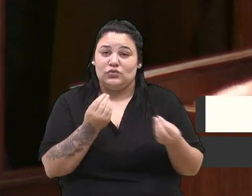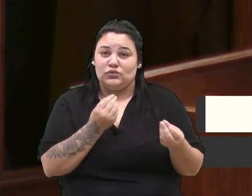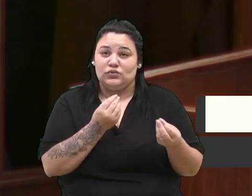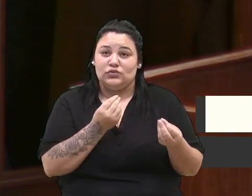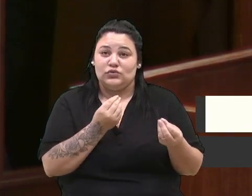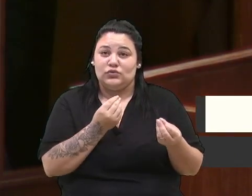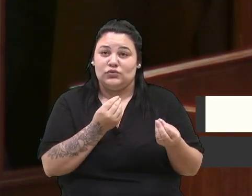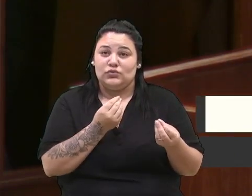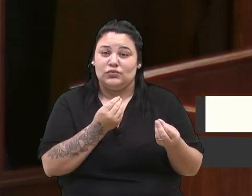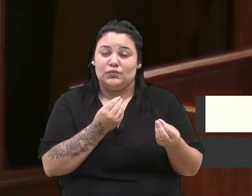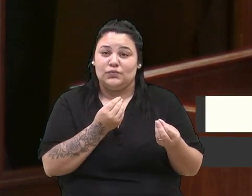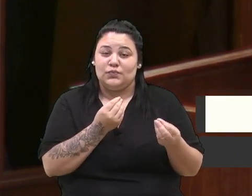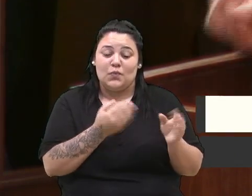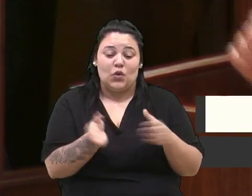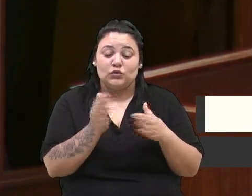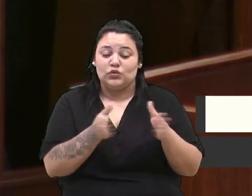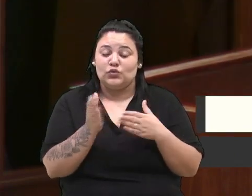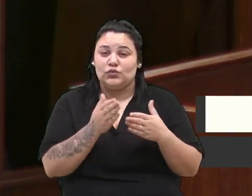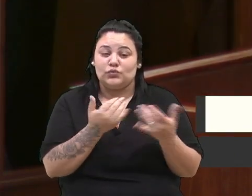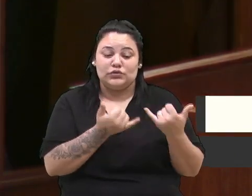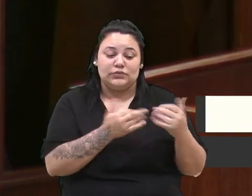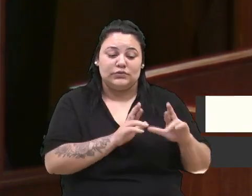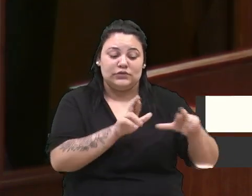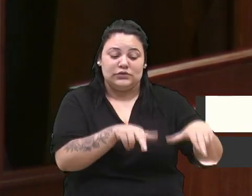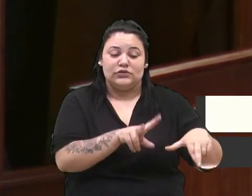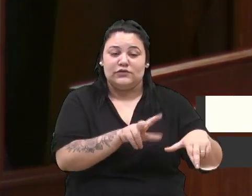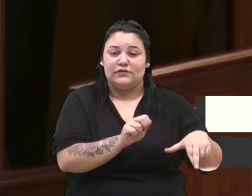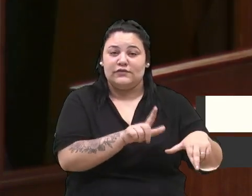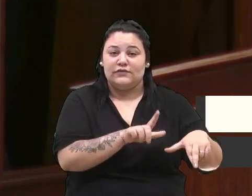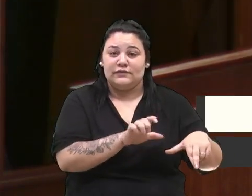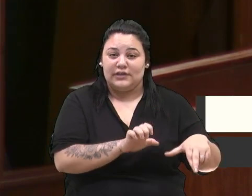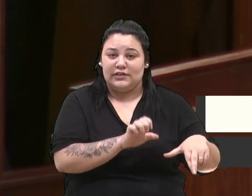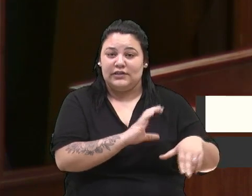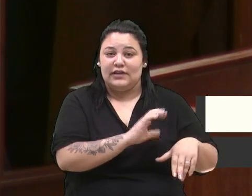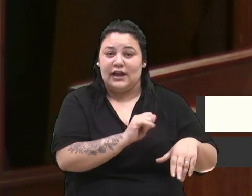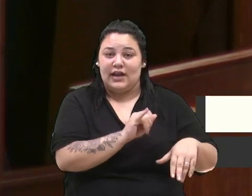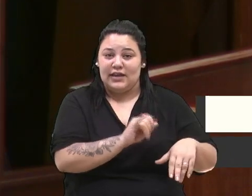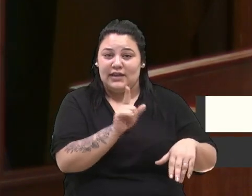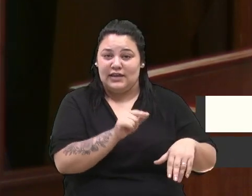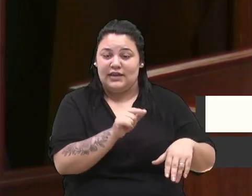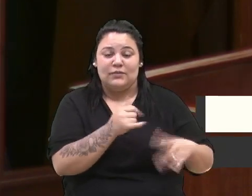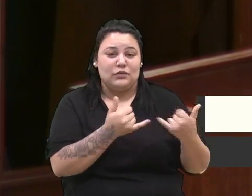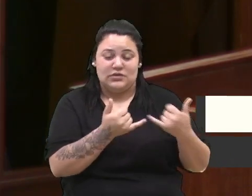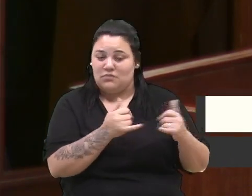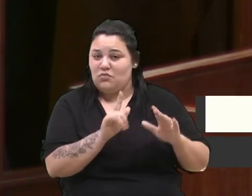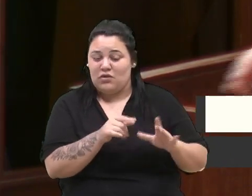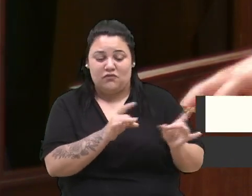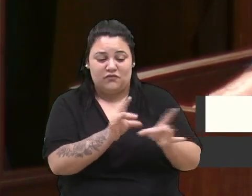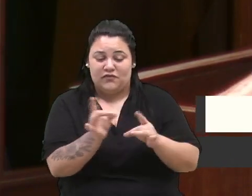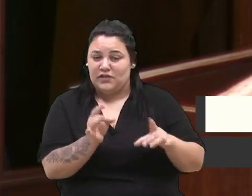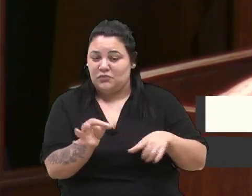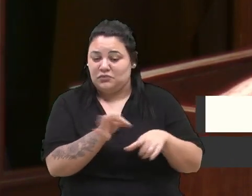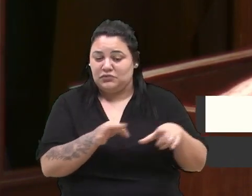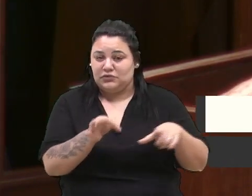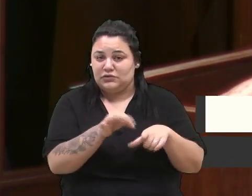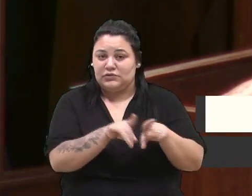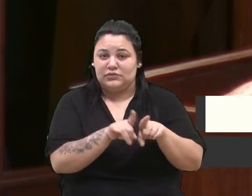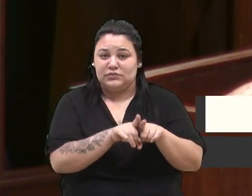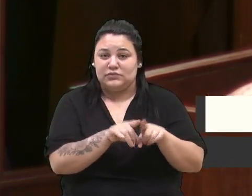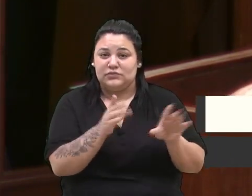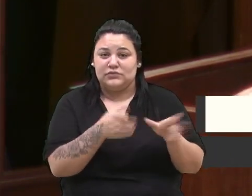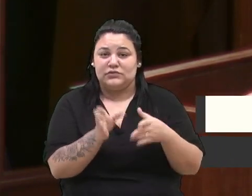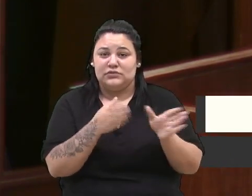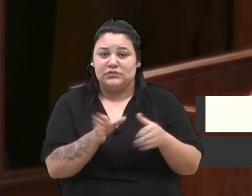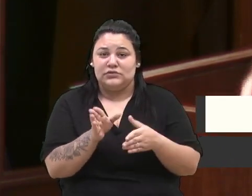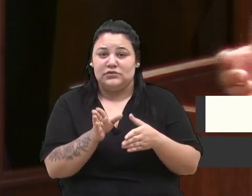daquelas regiões, por exemplo, da região do Vale do Caí, é um exemplo, que estão lá comercializando, principalmente a produção de citros. Então,